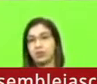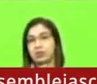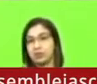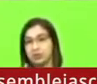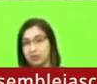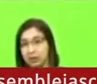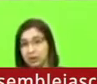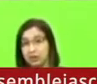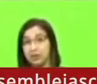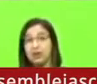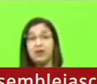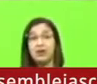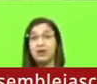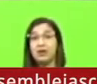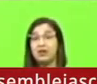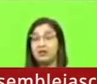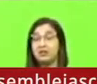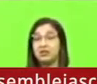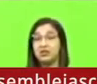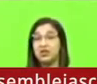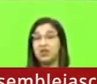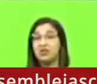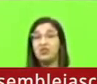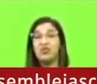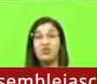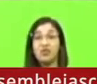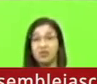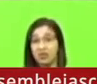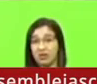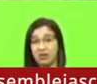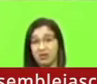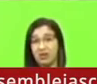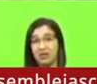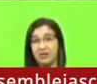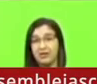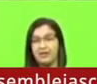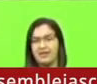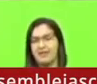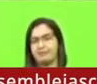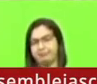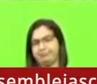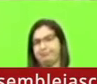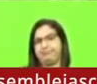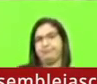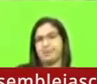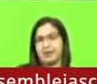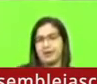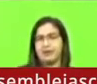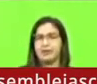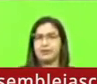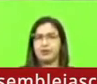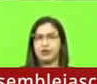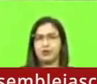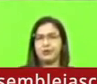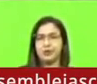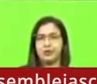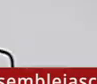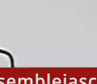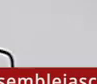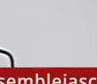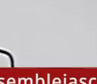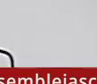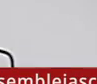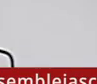resolveu cobrar da maneira equivocada, colocando recursos naquilo que deveria ser competência do governo